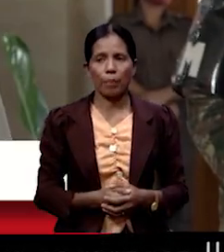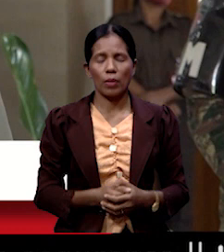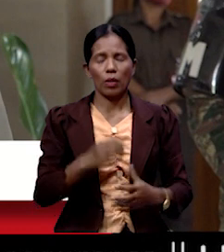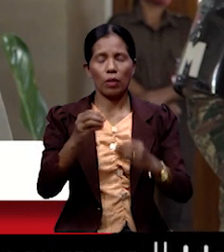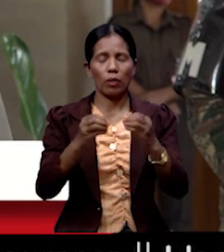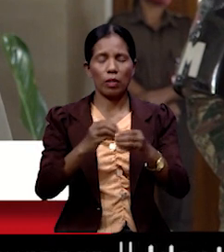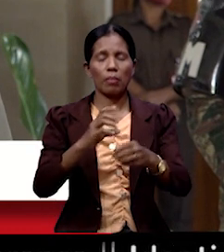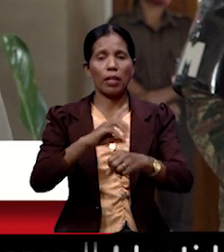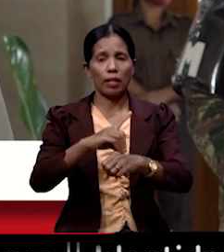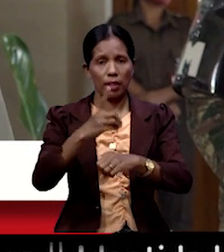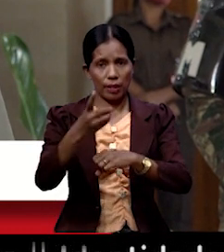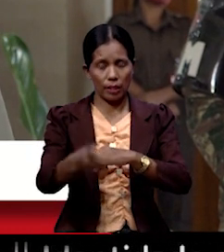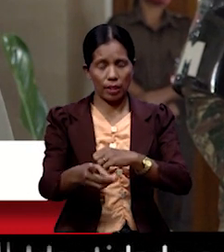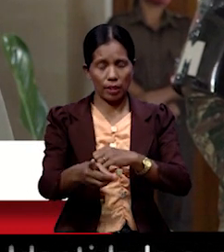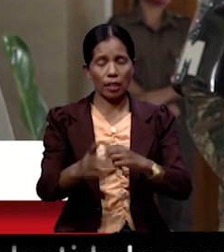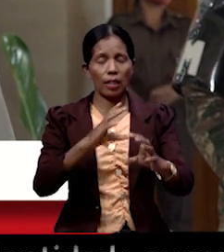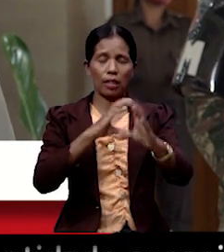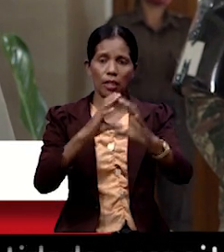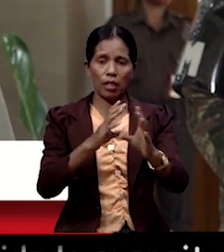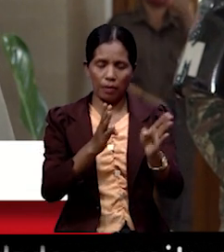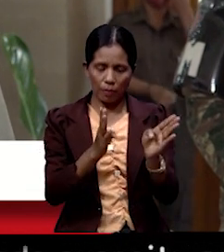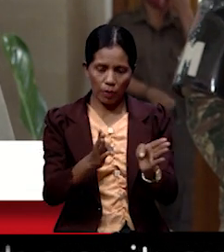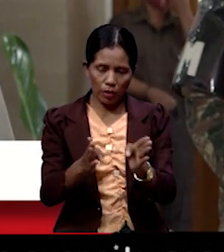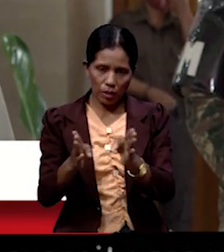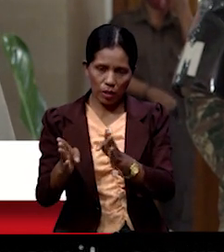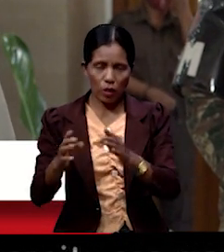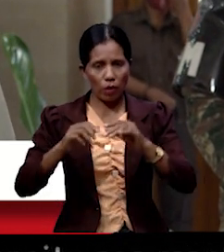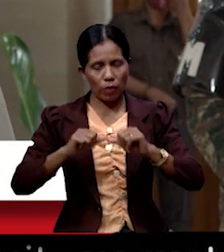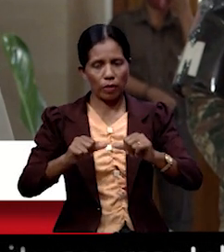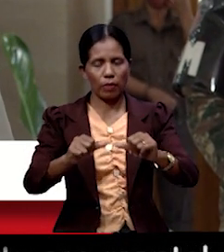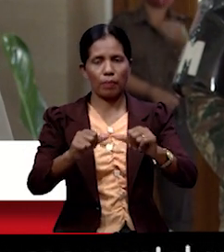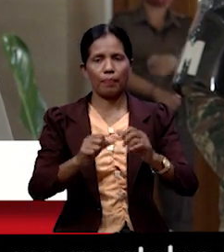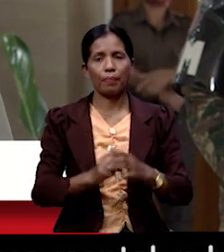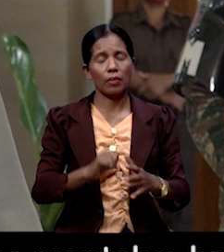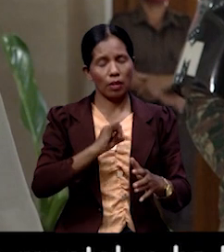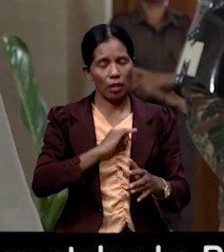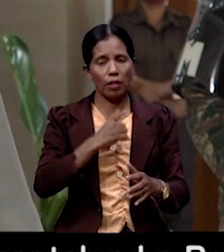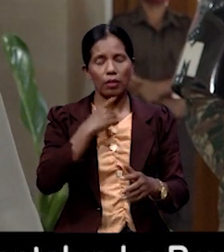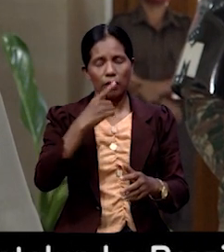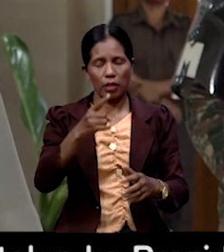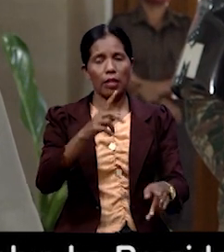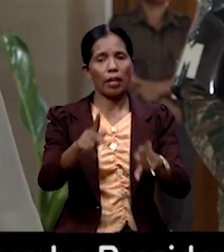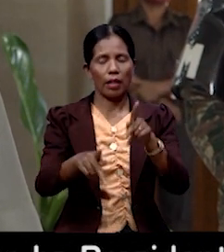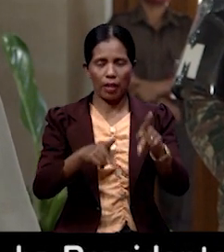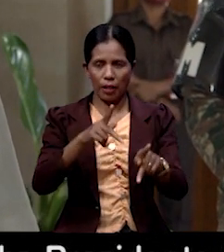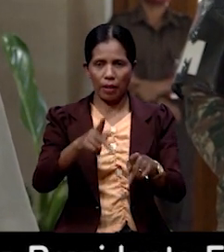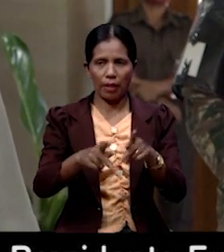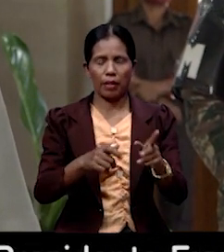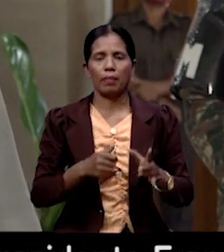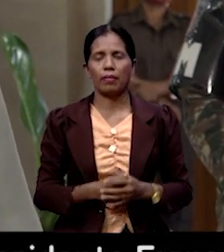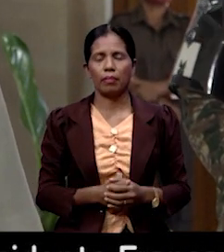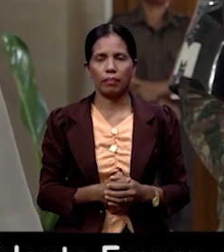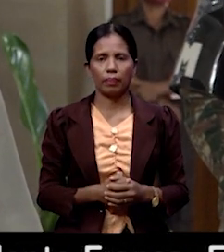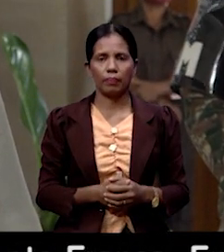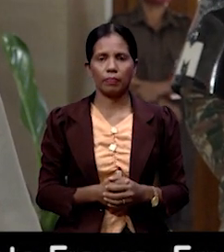Desastre careta sirneane processo lá. Ao dia em que ema nebe que por ignorância, por